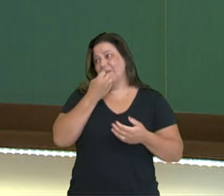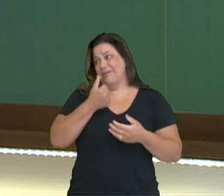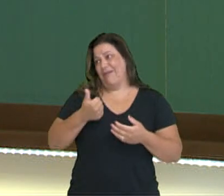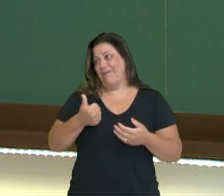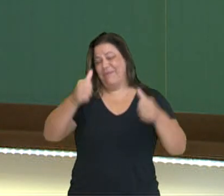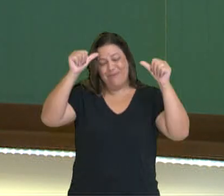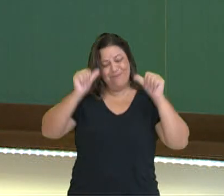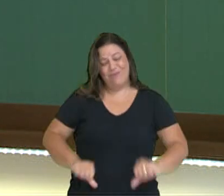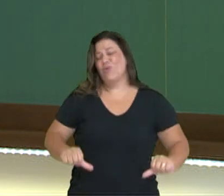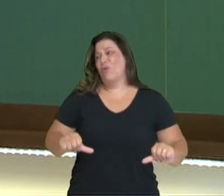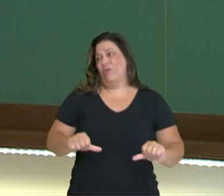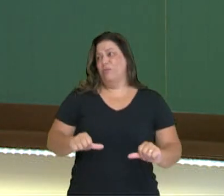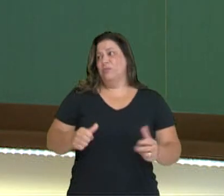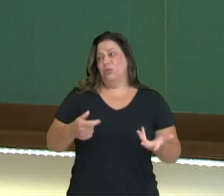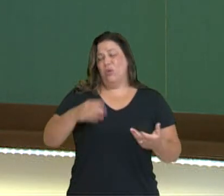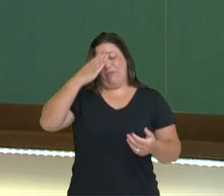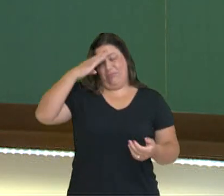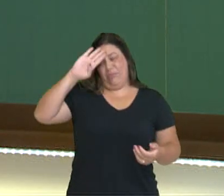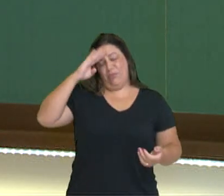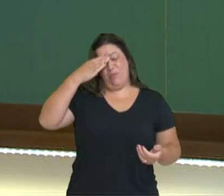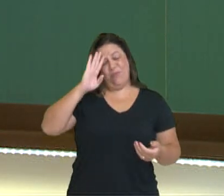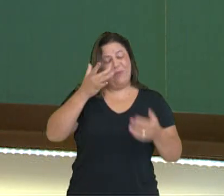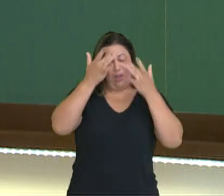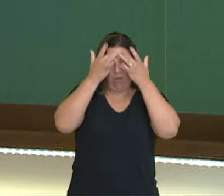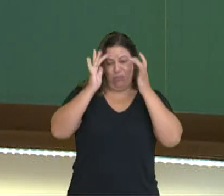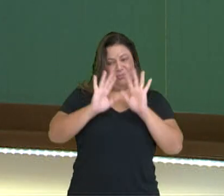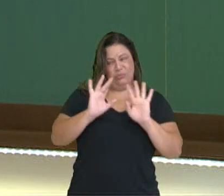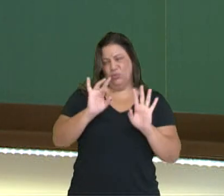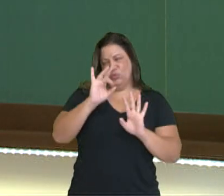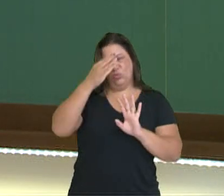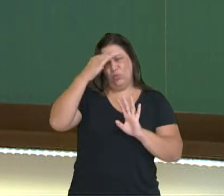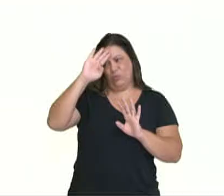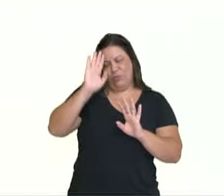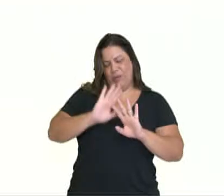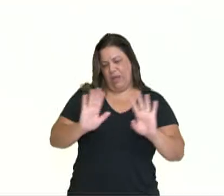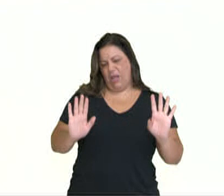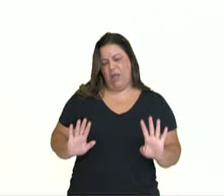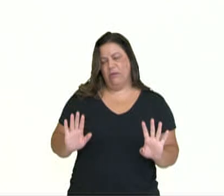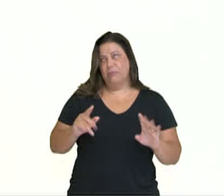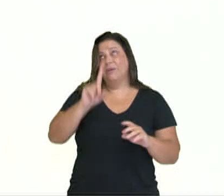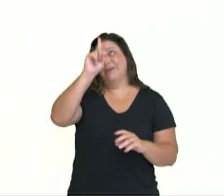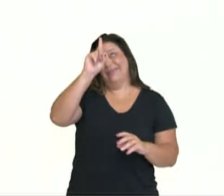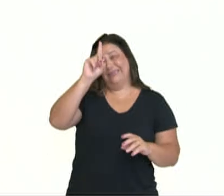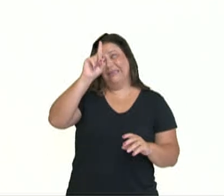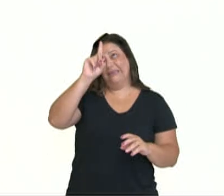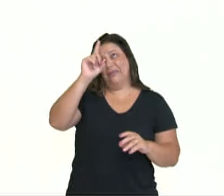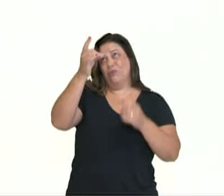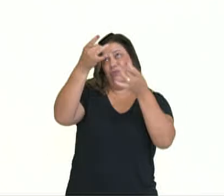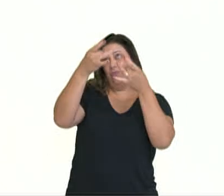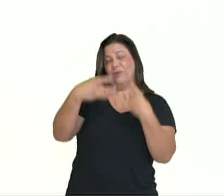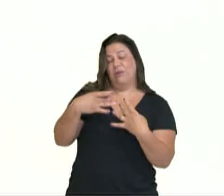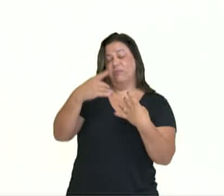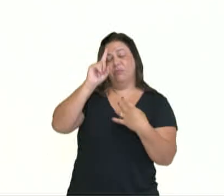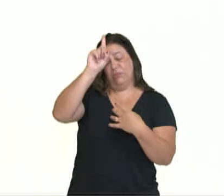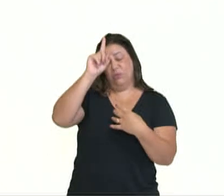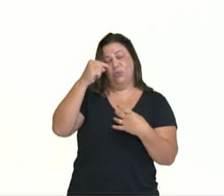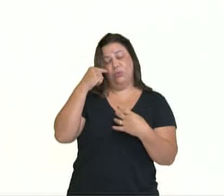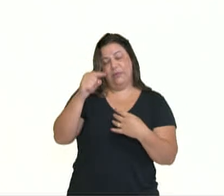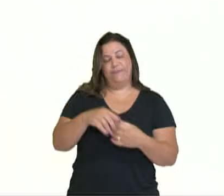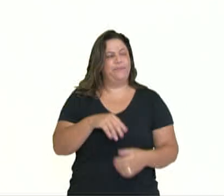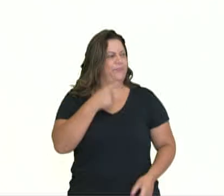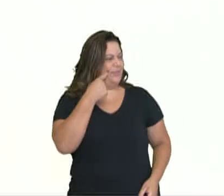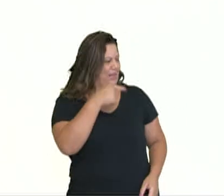de repente. Uma febre, só a febre. Mas Deus não vai me abandonar. É o